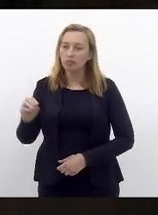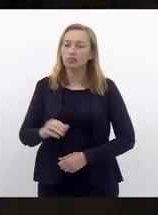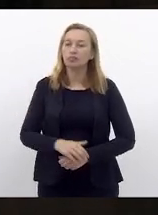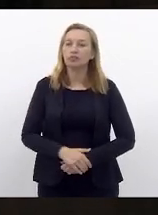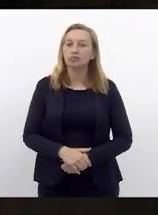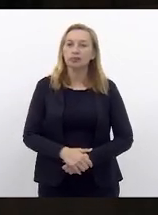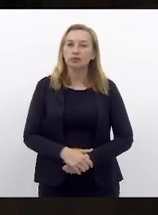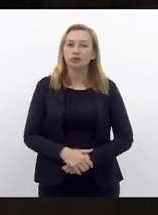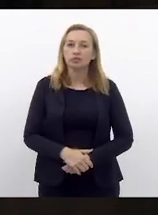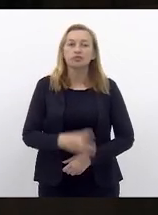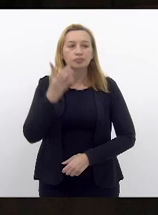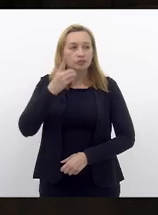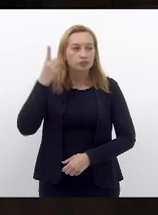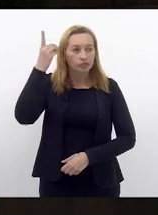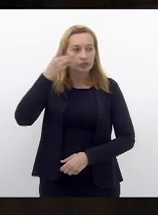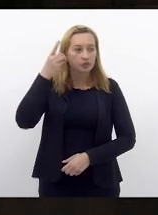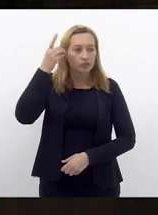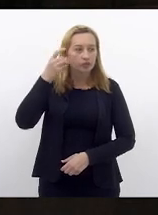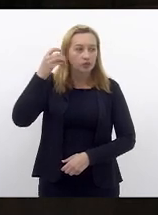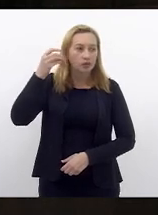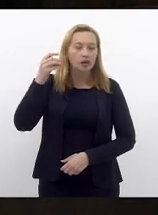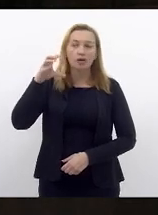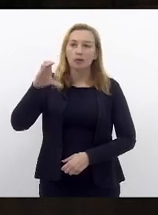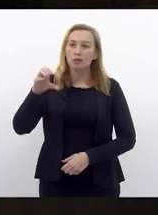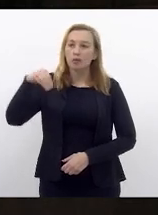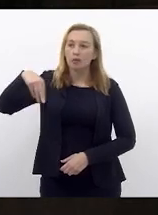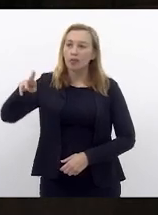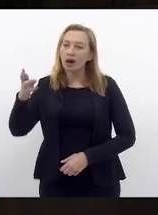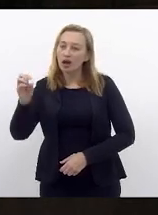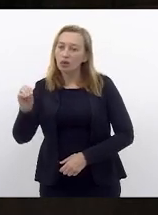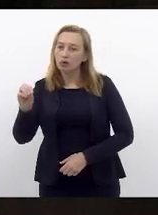Abraão. Deputado Marcos Miller.